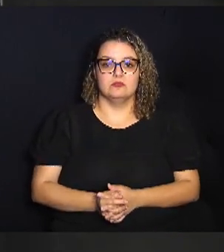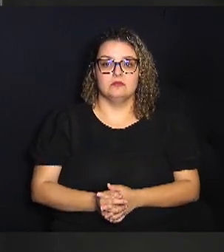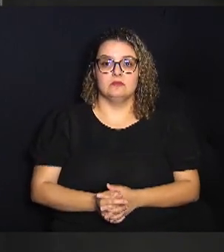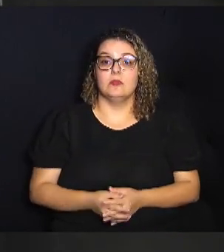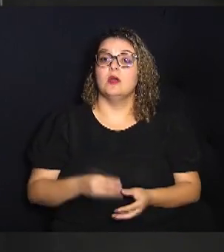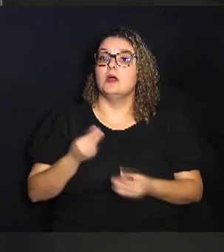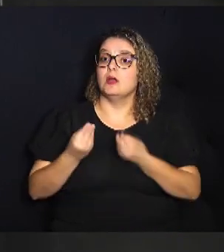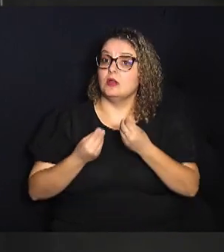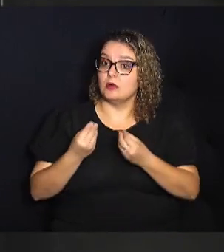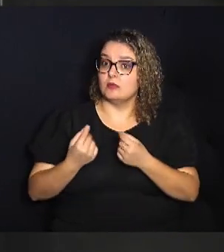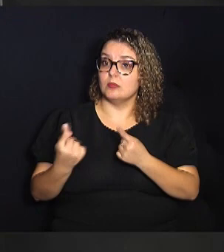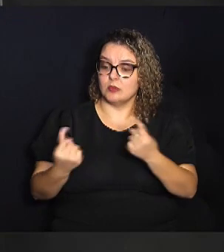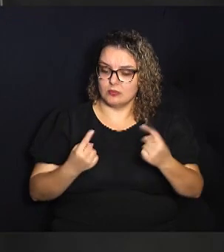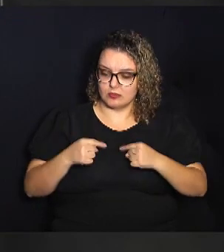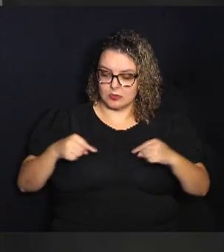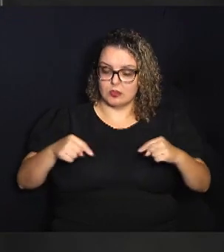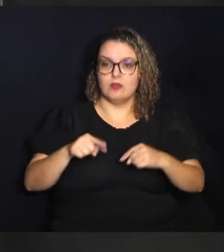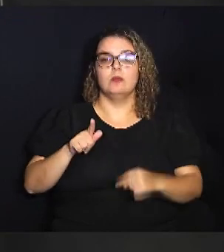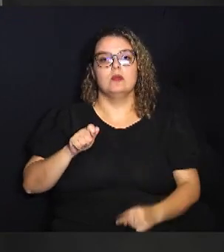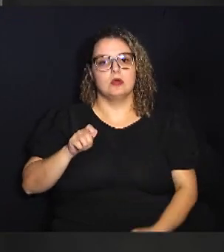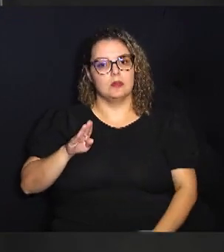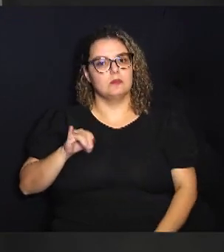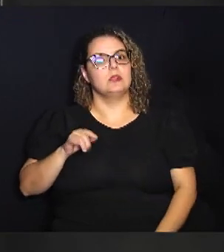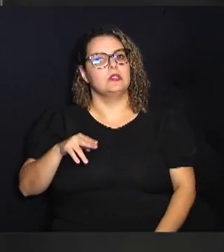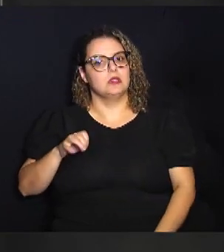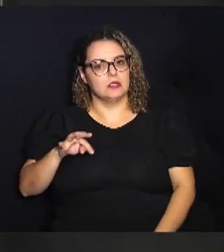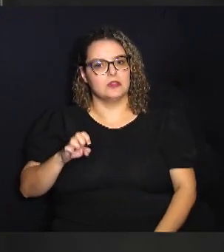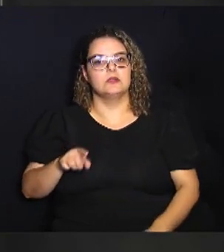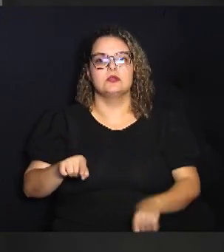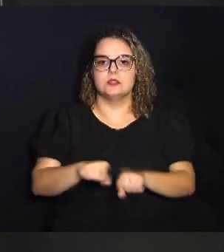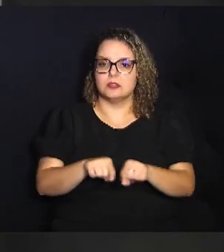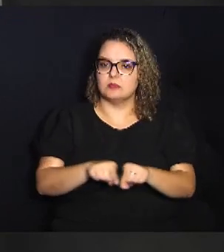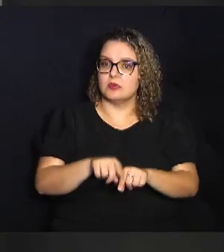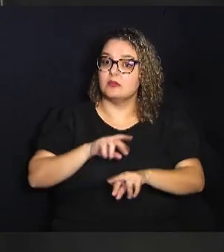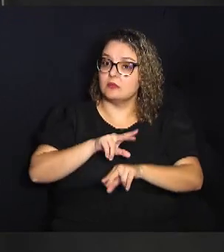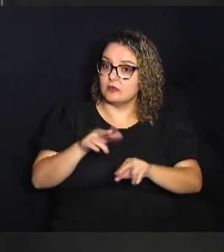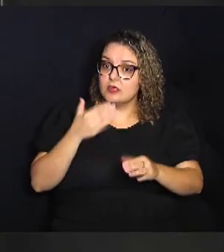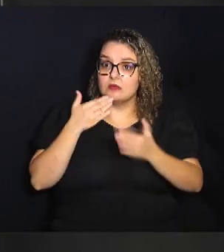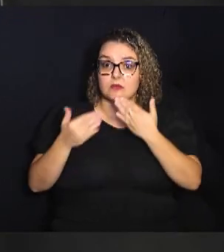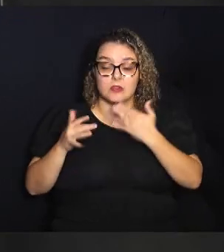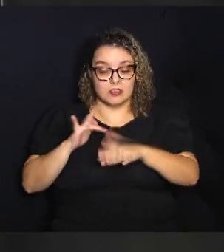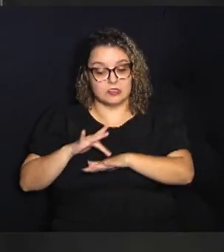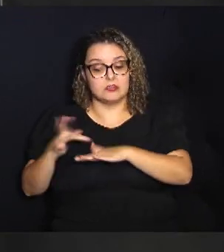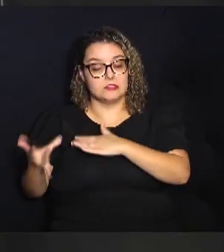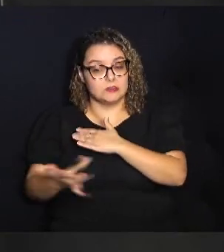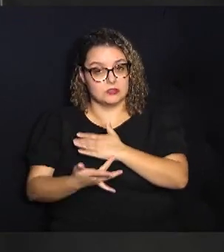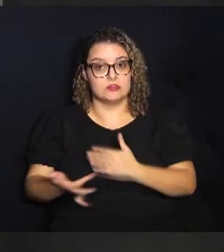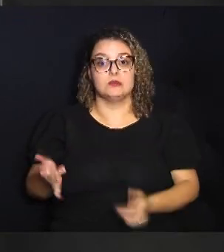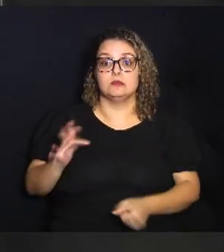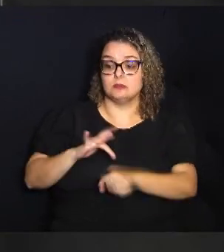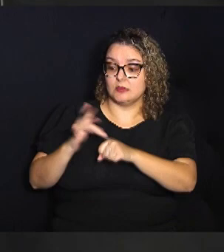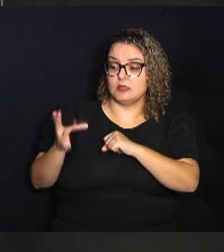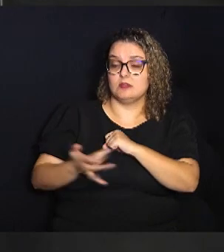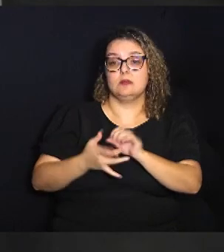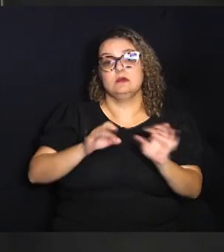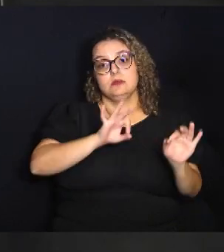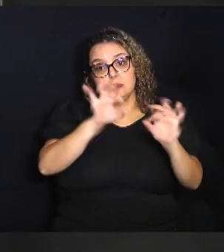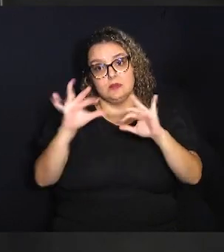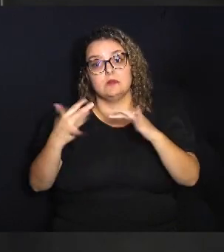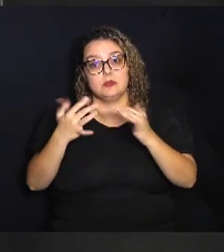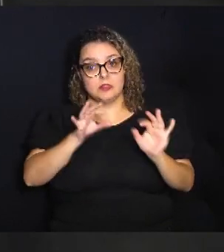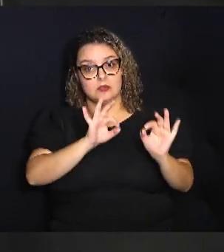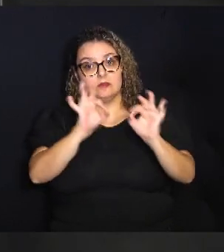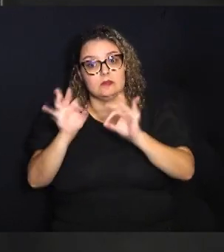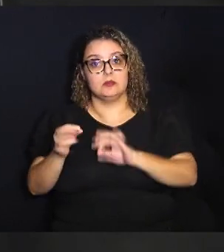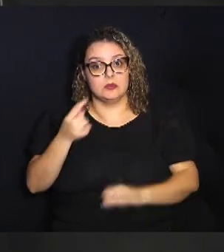procurado o gabinete também, muitas demandas vindo do gabinete, das redes sociais, pessoas que nos assistem, nos